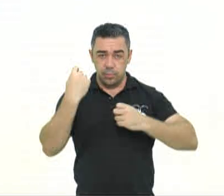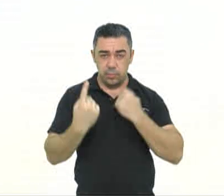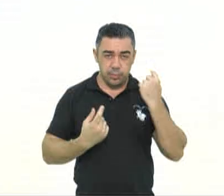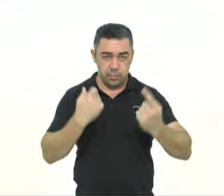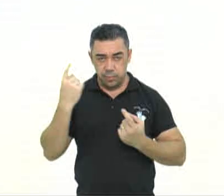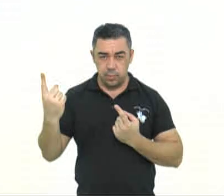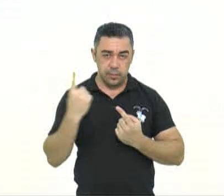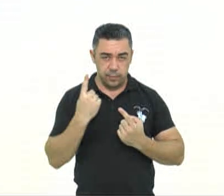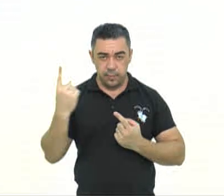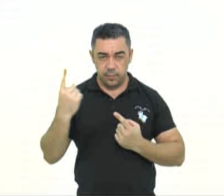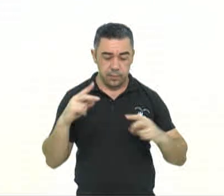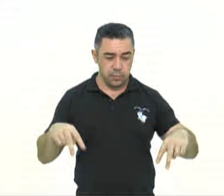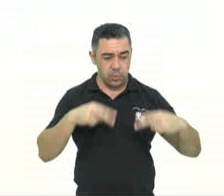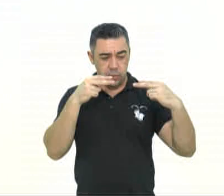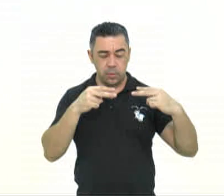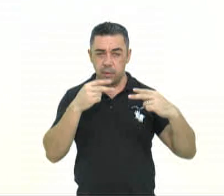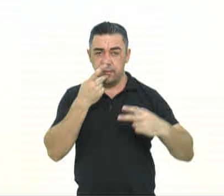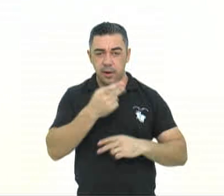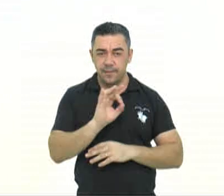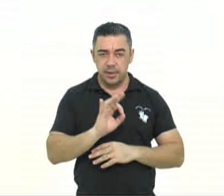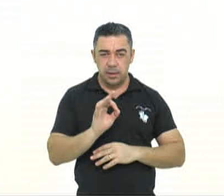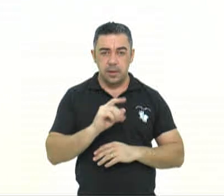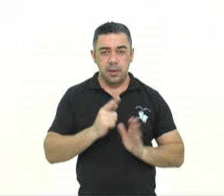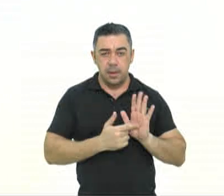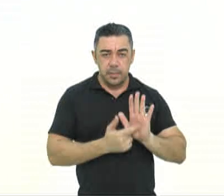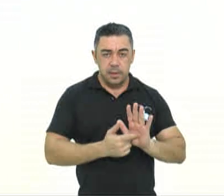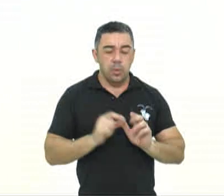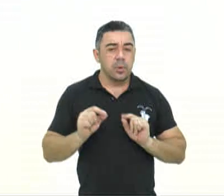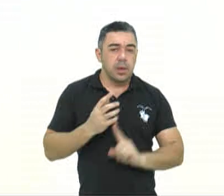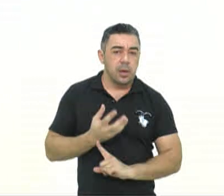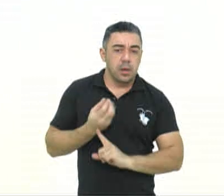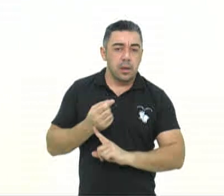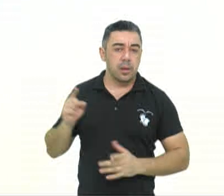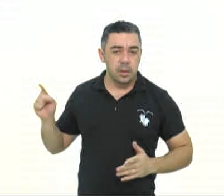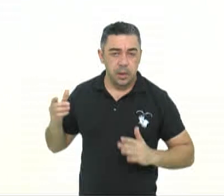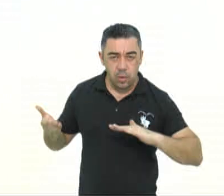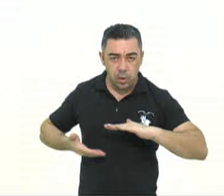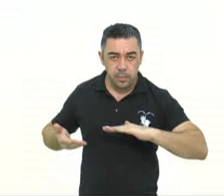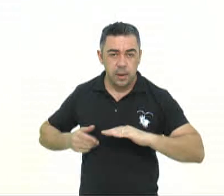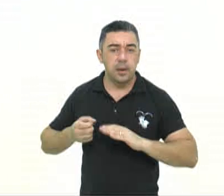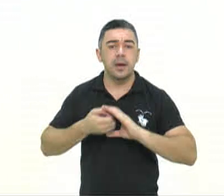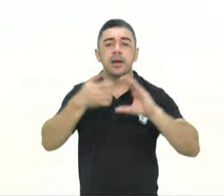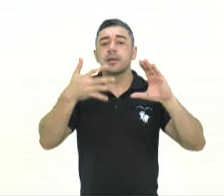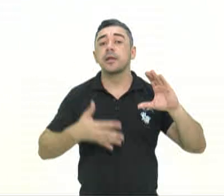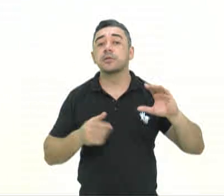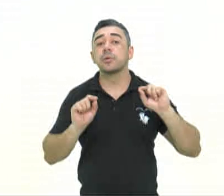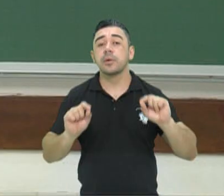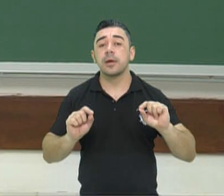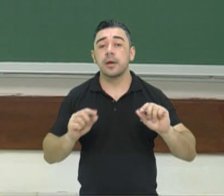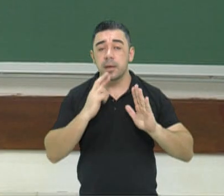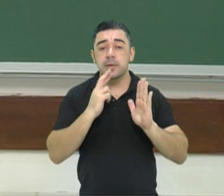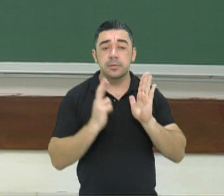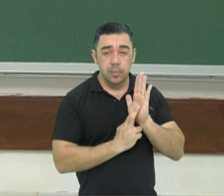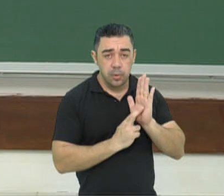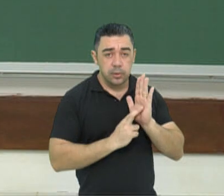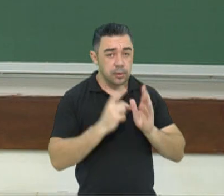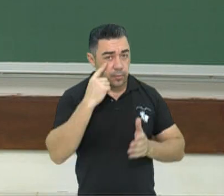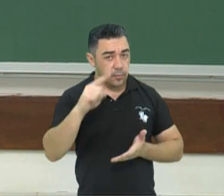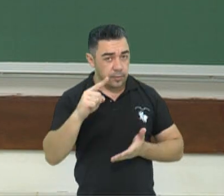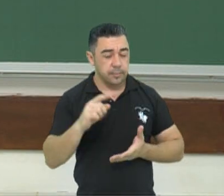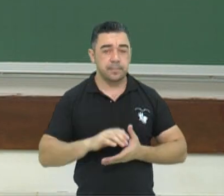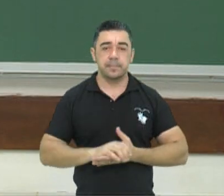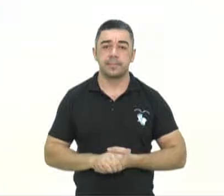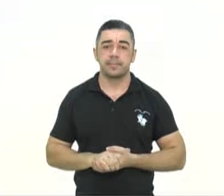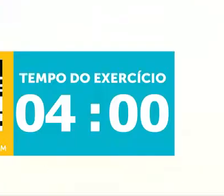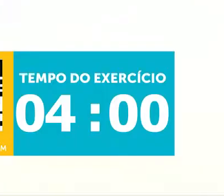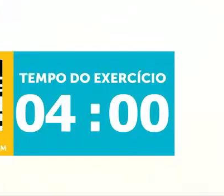a cada um deles um olhar sem palavras. O texto apresenta uma obra se alinha à tendência contemporânea e se caracteriza pela. Responda e já se encontramos